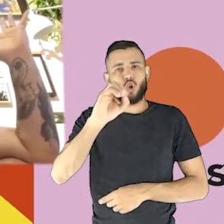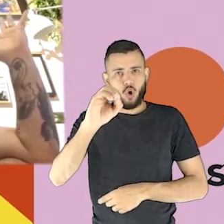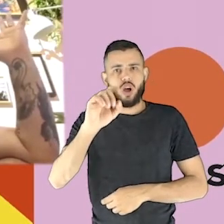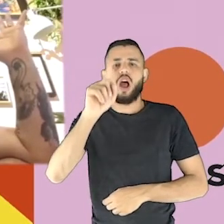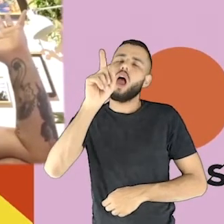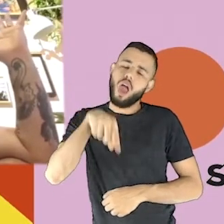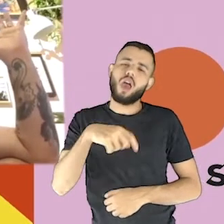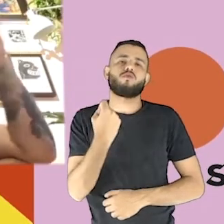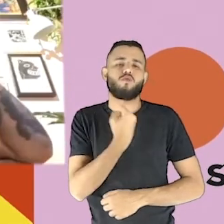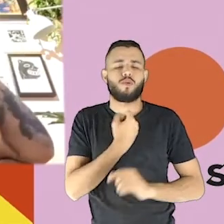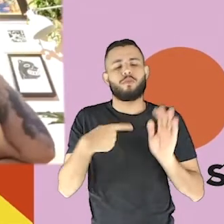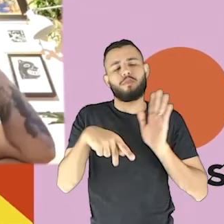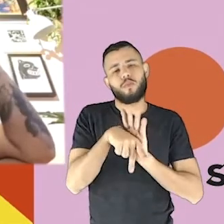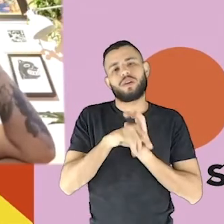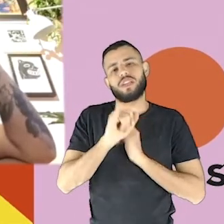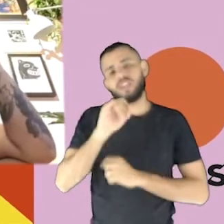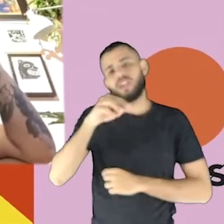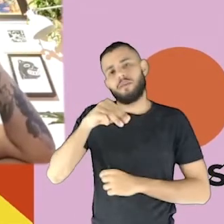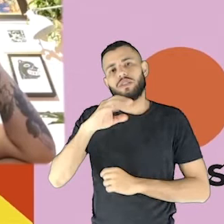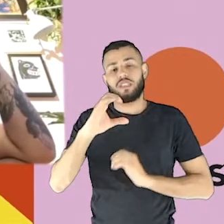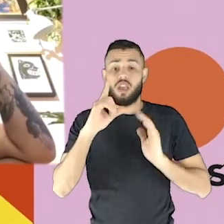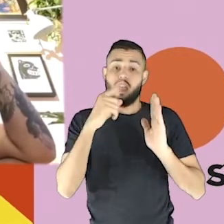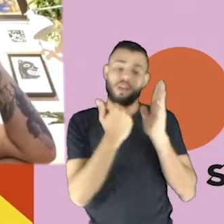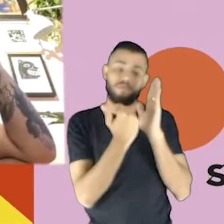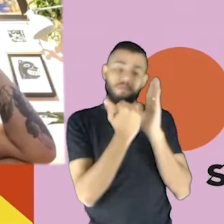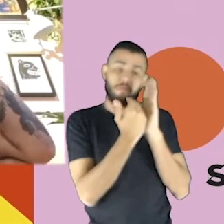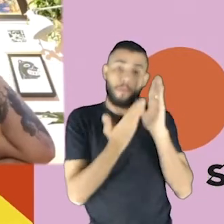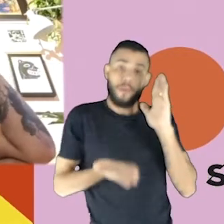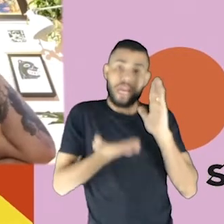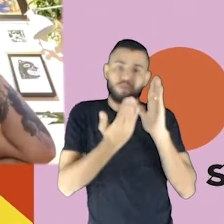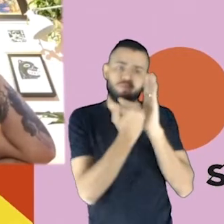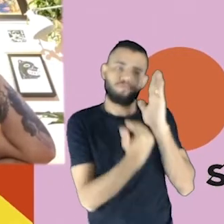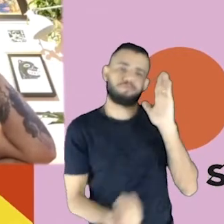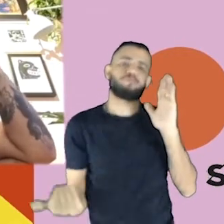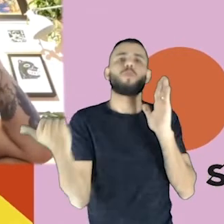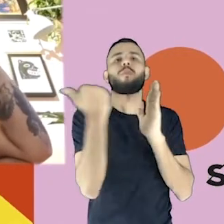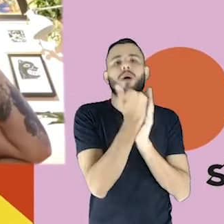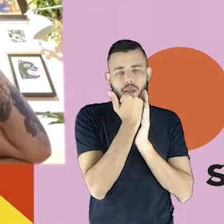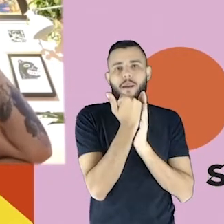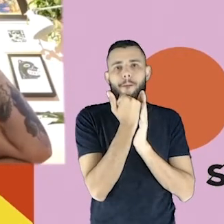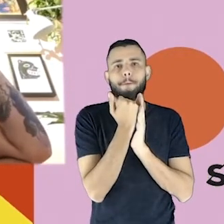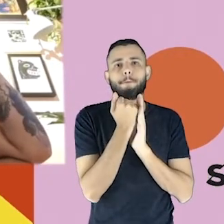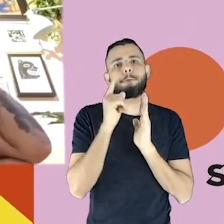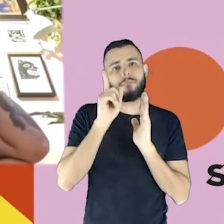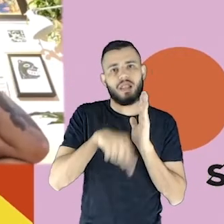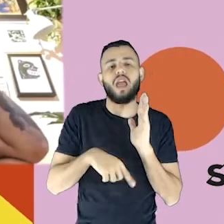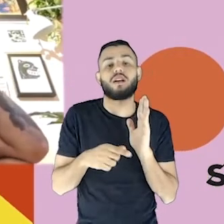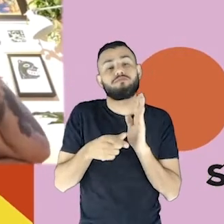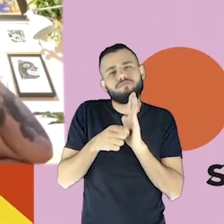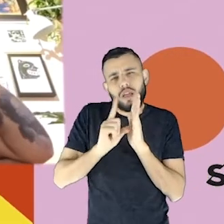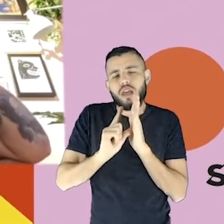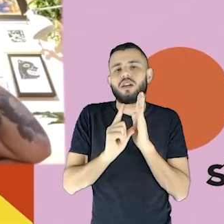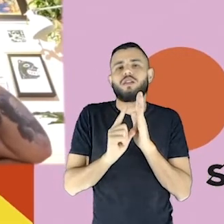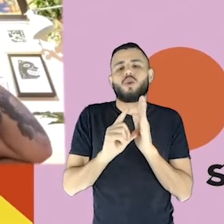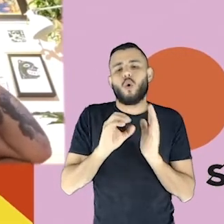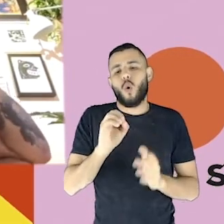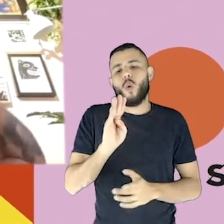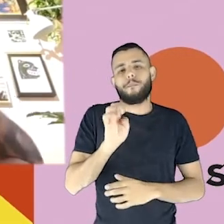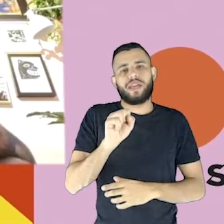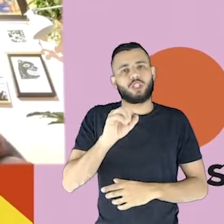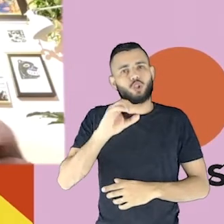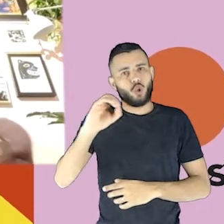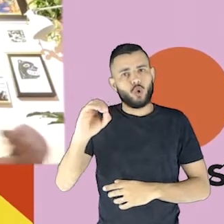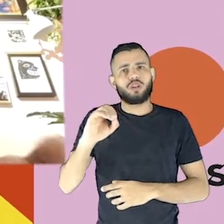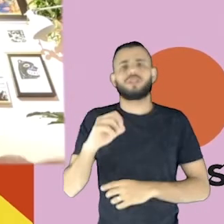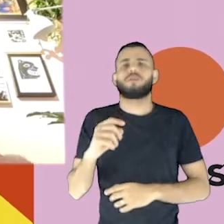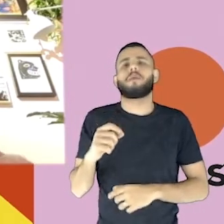planilha do IMC. Quando você passa do peso normal que eles colocam, sim, o próximo é o sobrepeso, que é o pré-obeso, aí começa a obesidade.